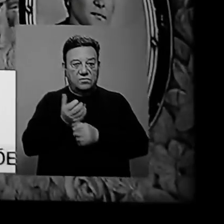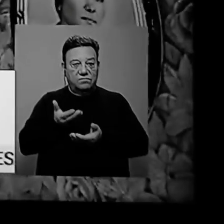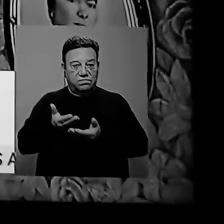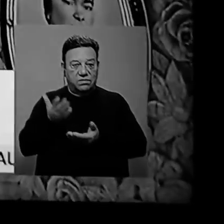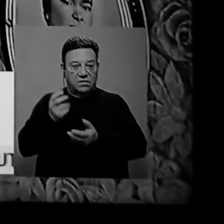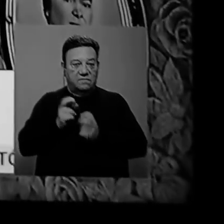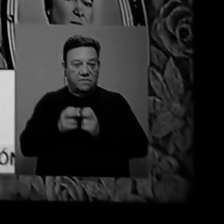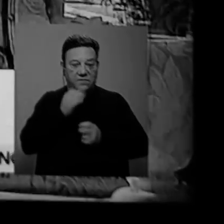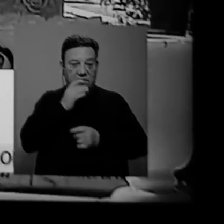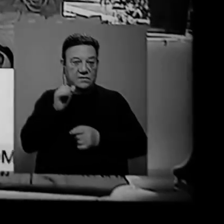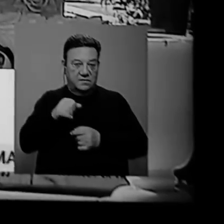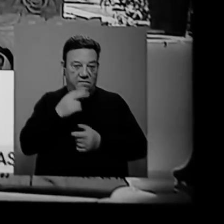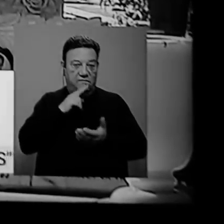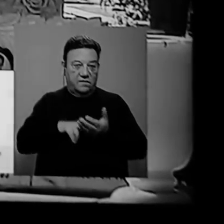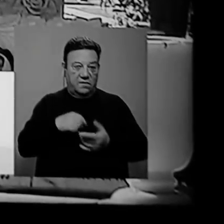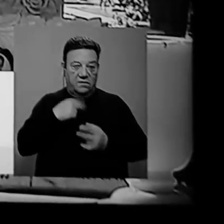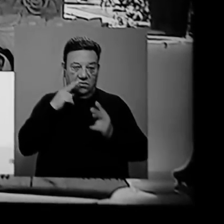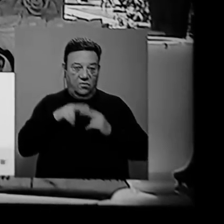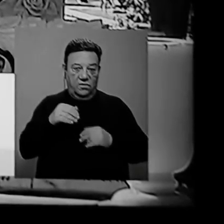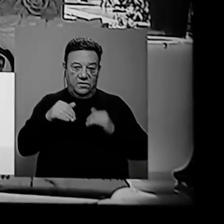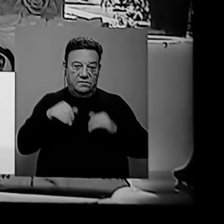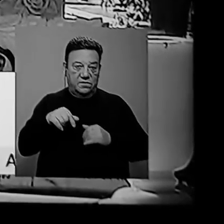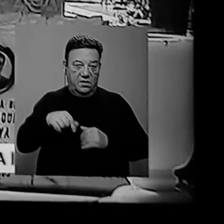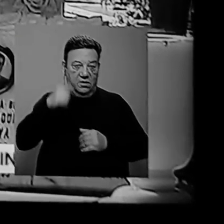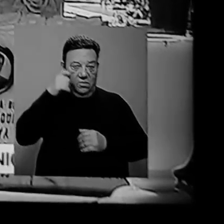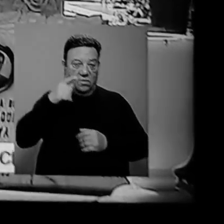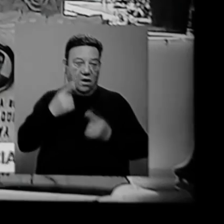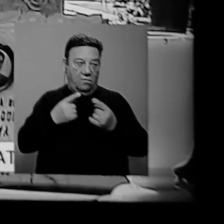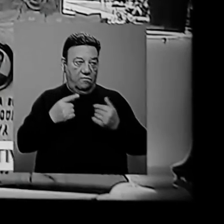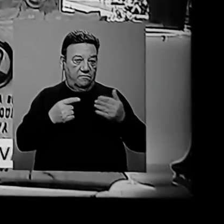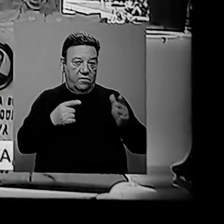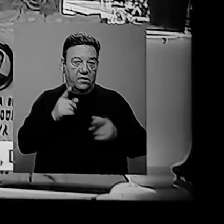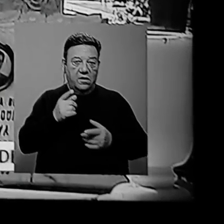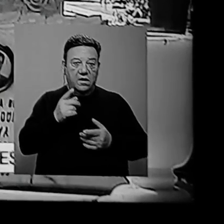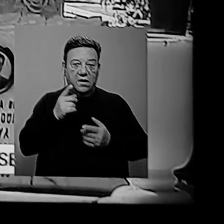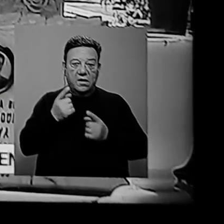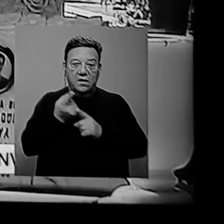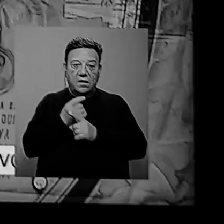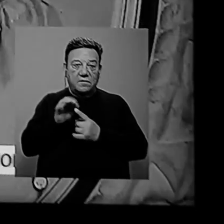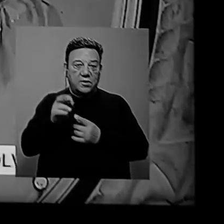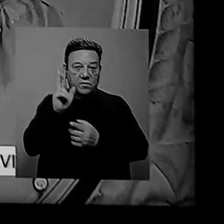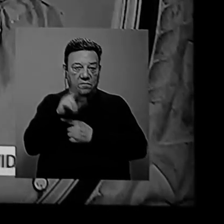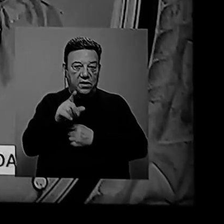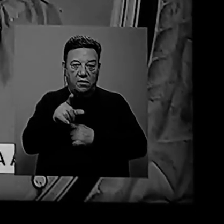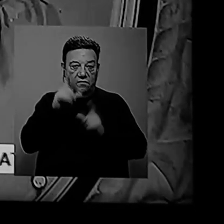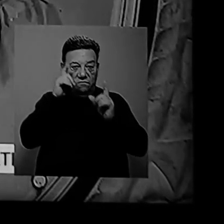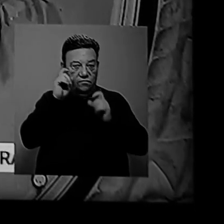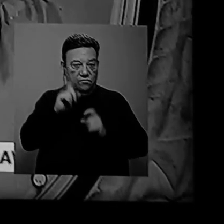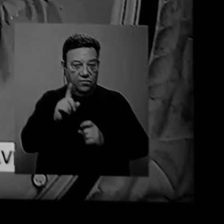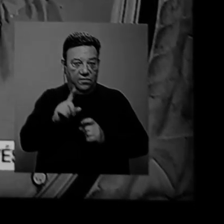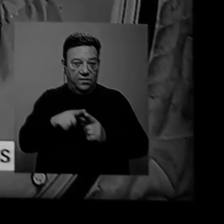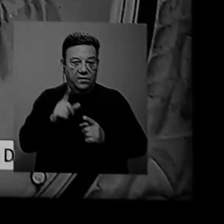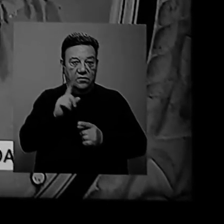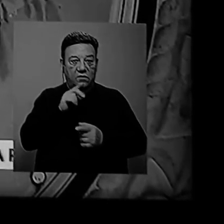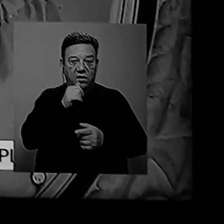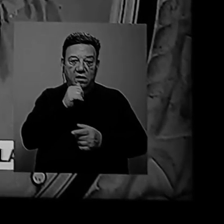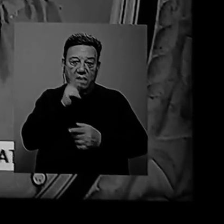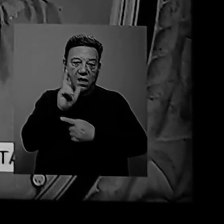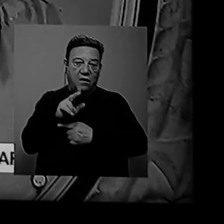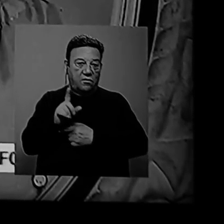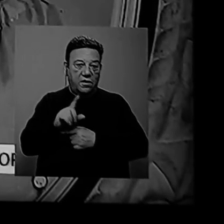cemitérios do Conselho de Loures e alguns até fora, elementos pintados, não são fotografias, não são aguarelas,